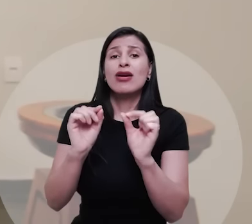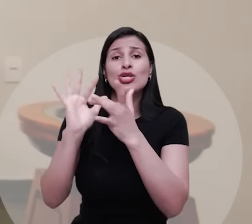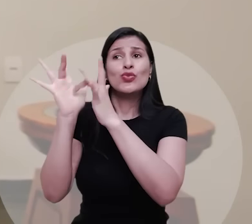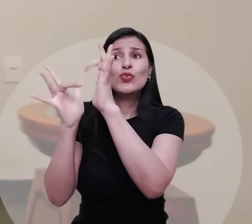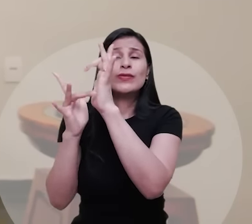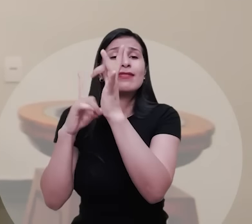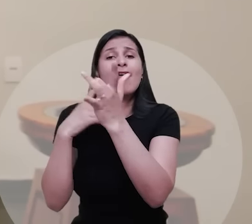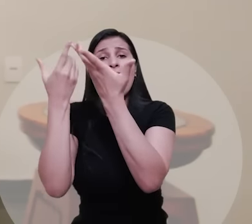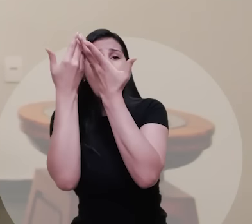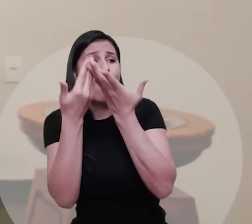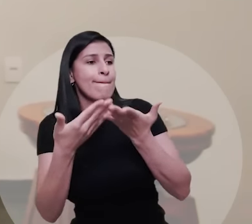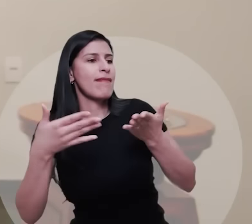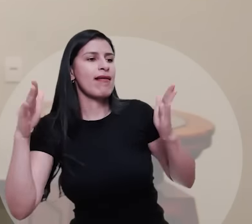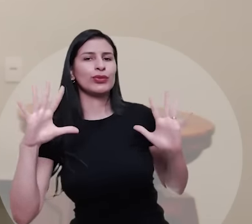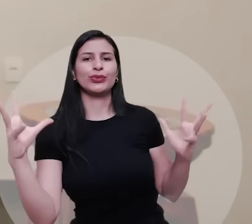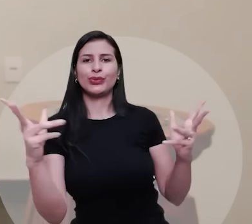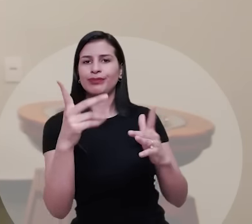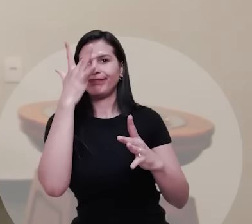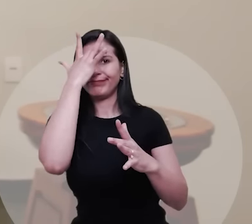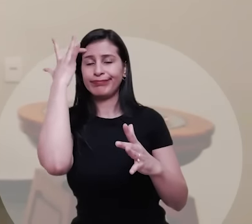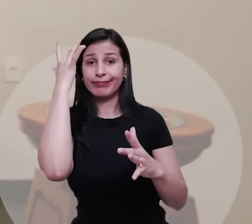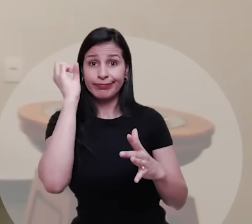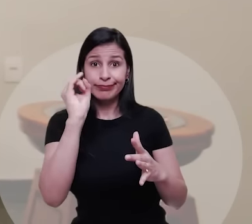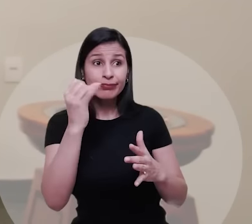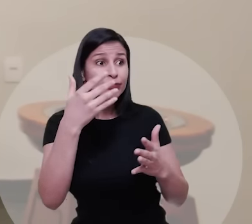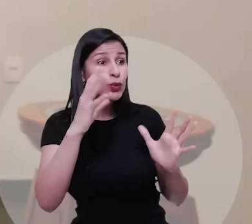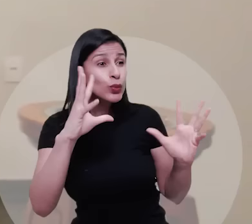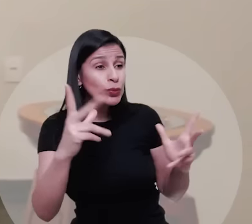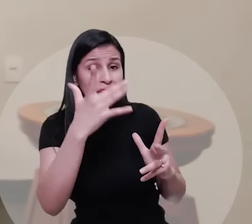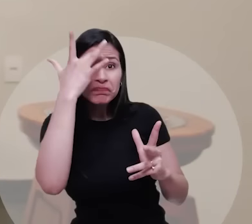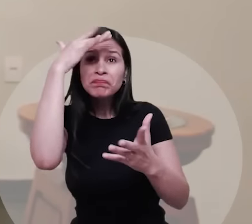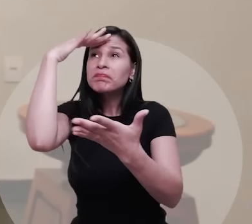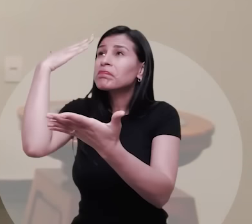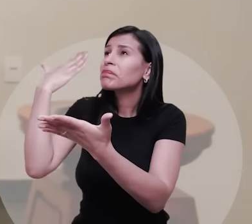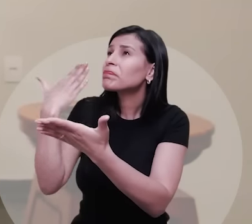os que creem tenham a vida eterna.